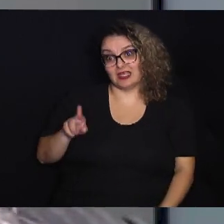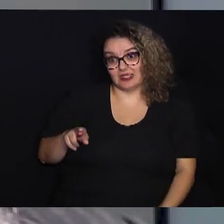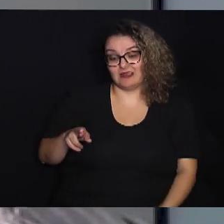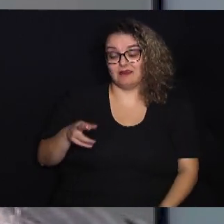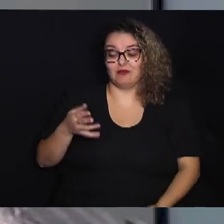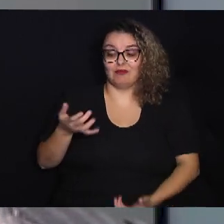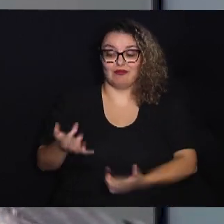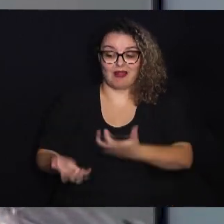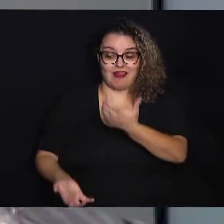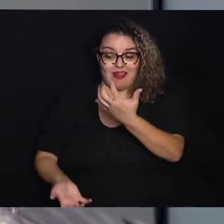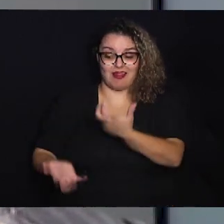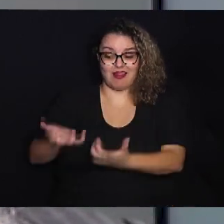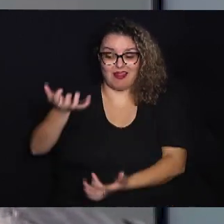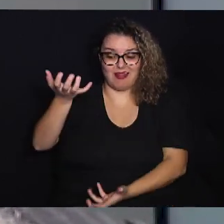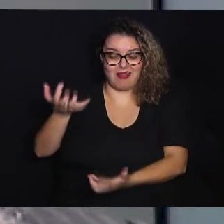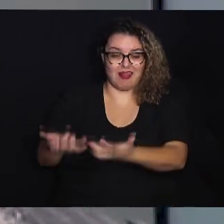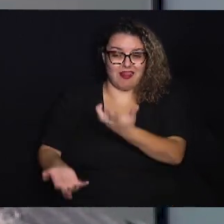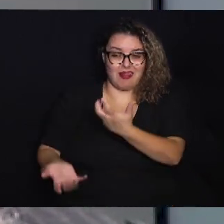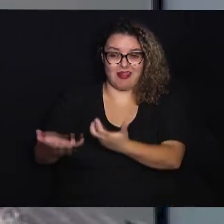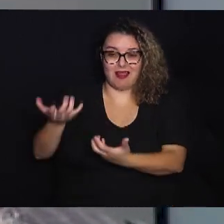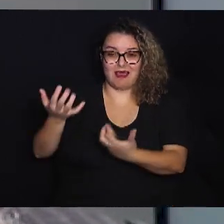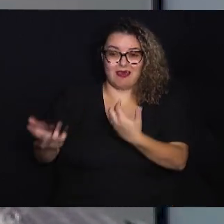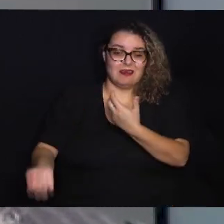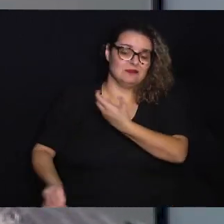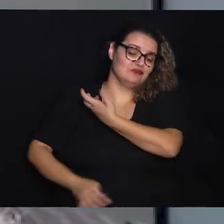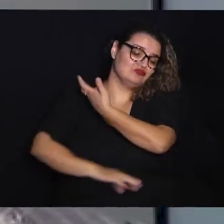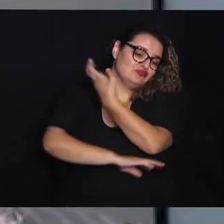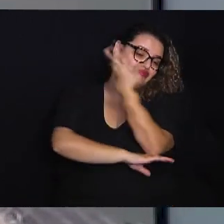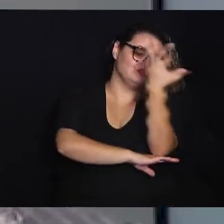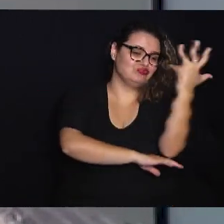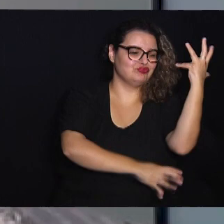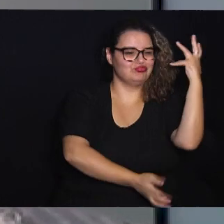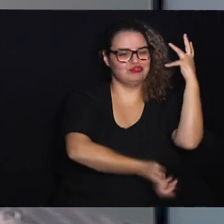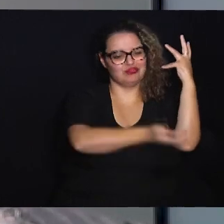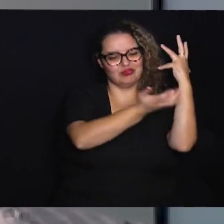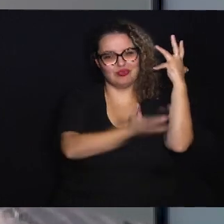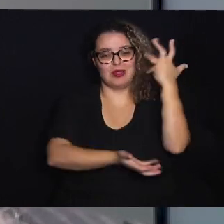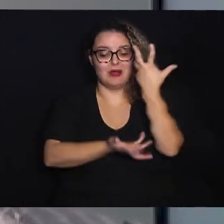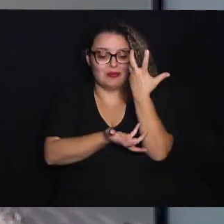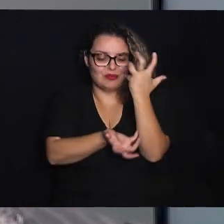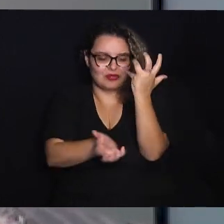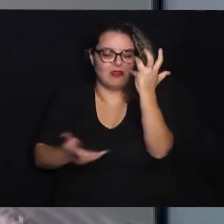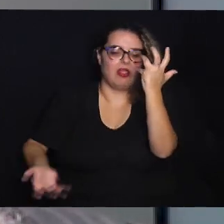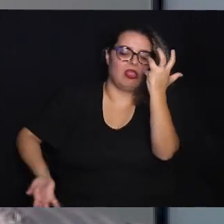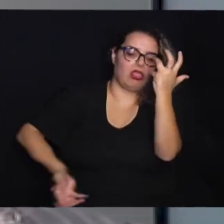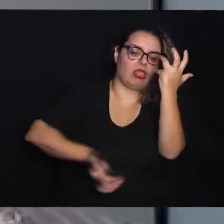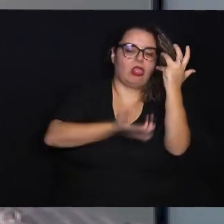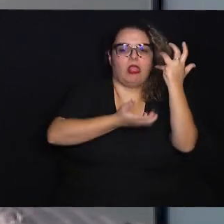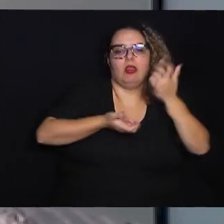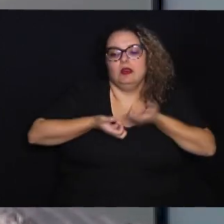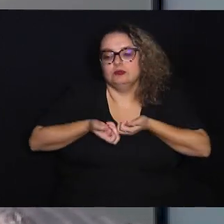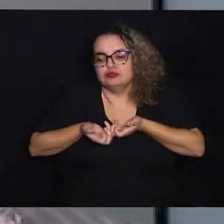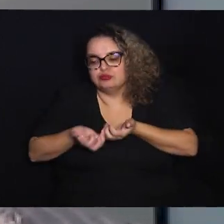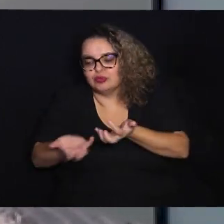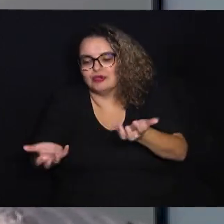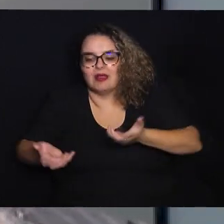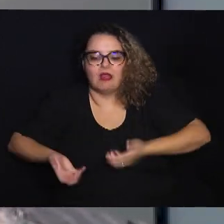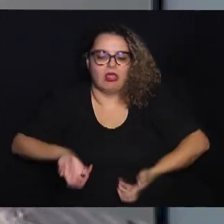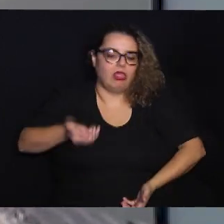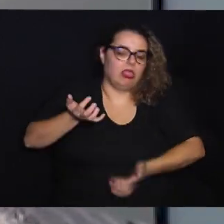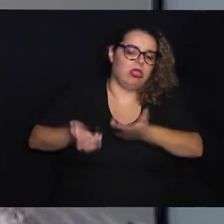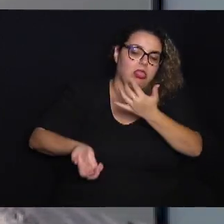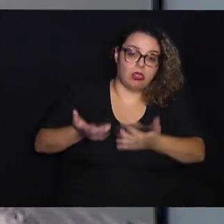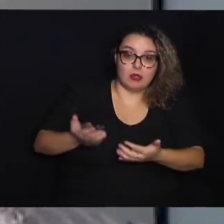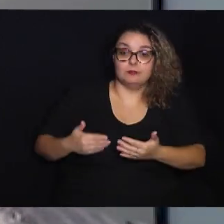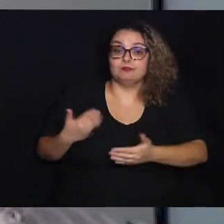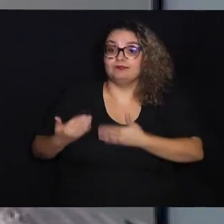com isso, os incêndios, eles queimam a floresta, queimam o cerrado, a vegetação.